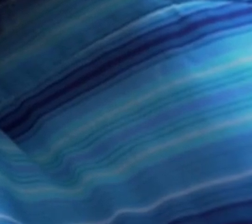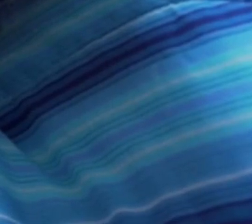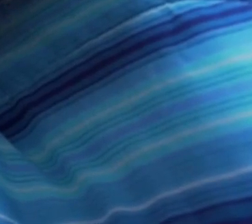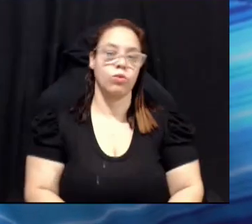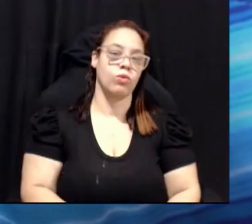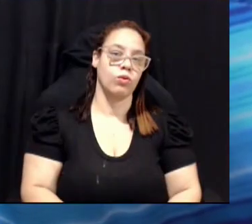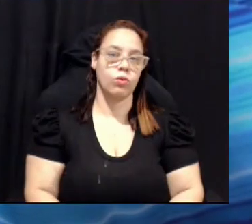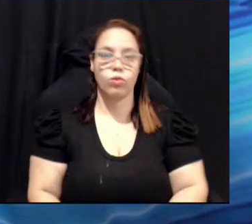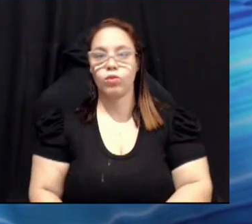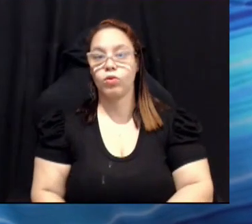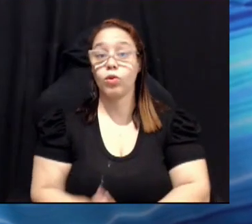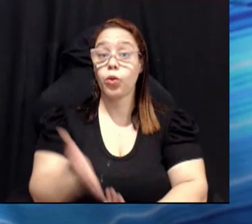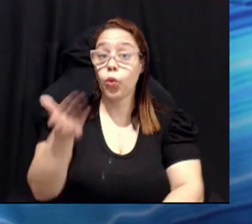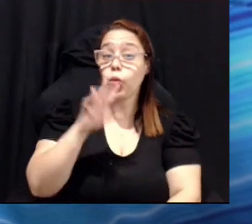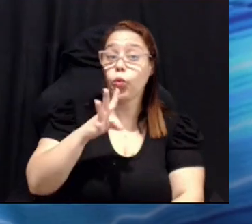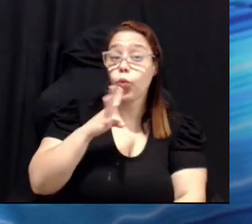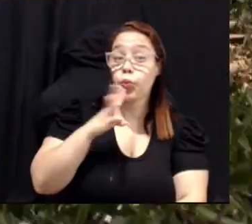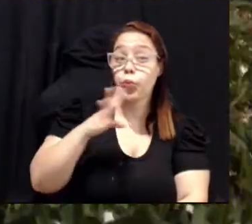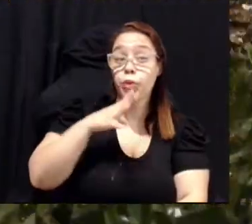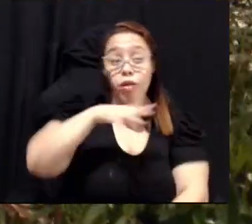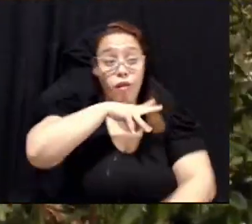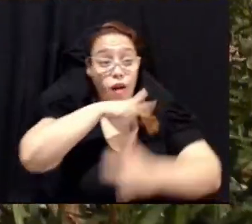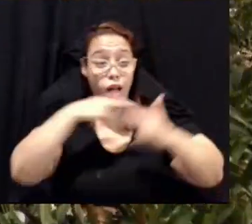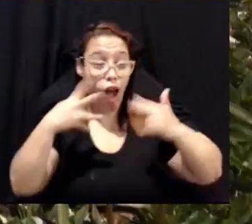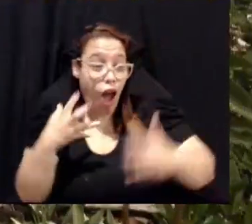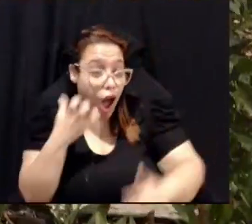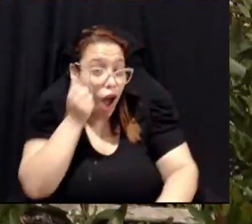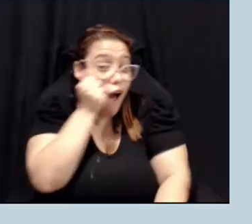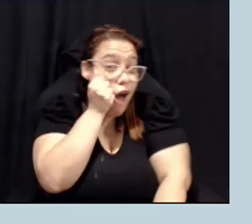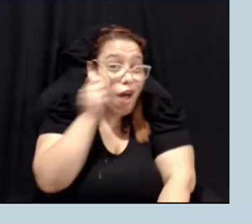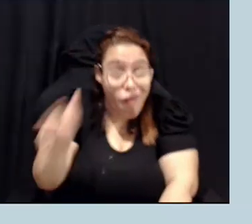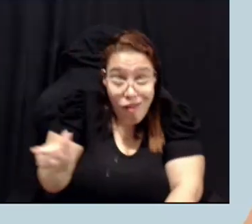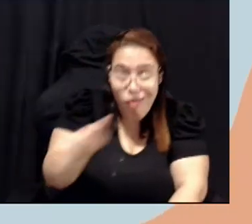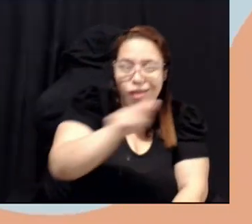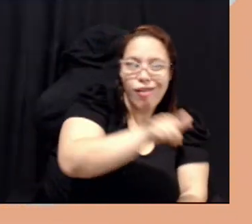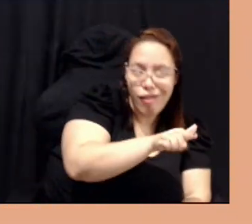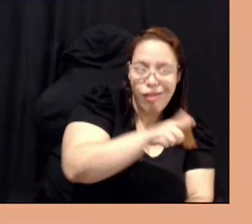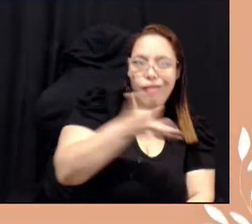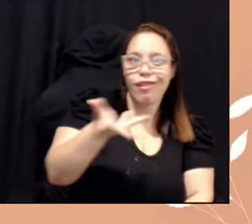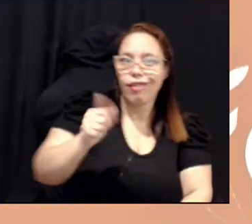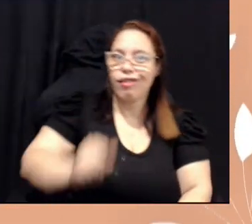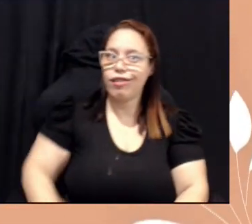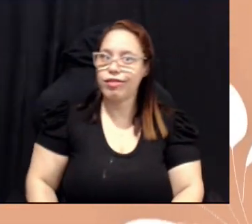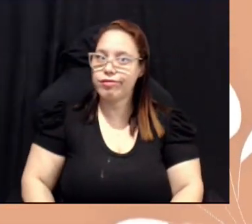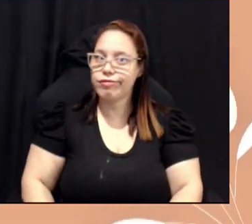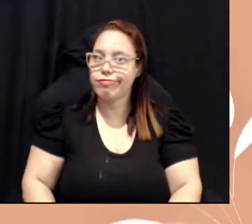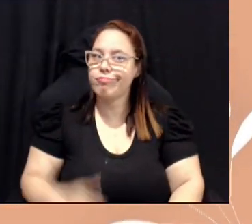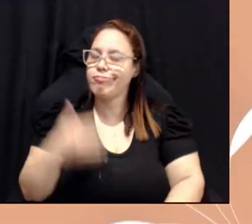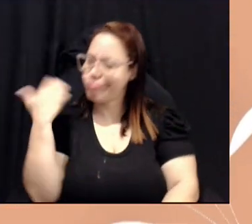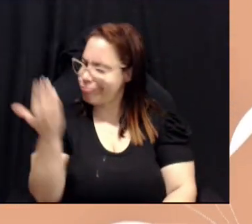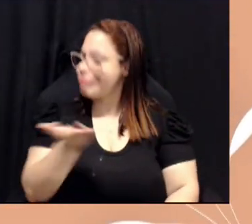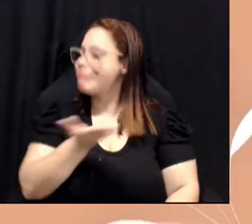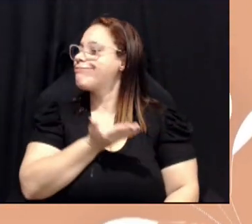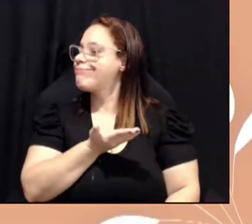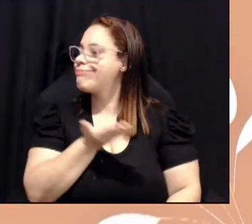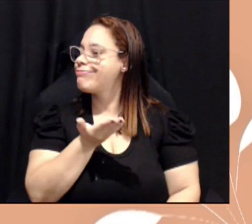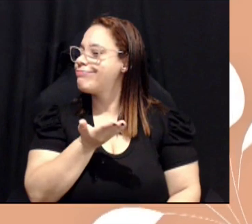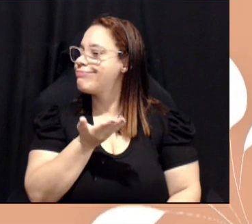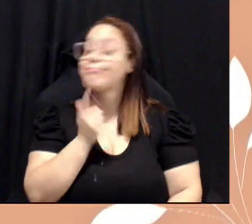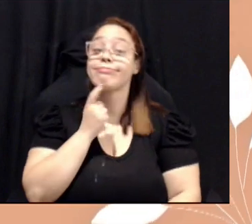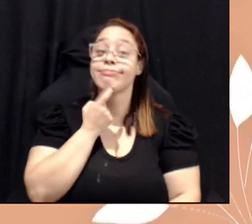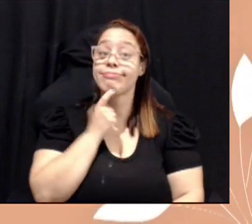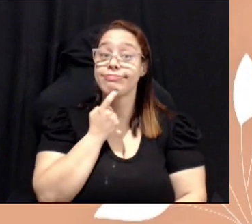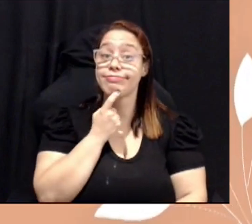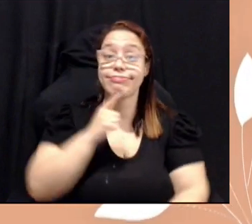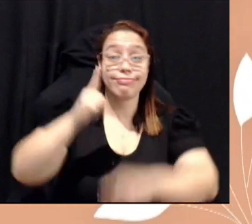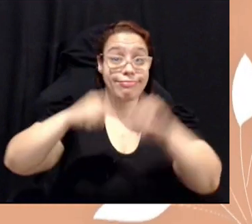Vamos conhecer os bichinhos que estão para adoção nesta semana? A Associação Anjos de Rua de Campinas tem vários